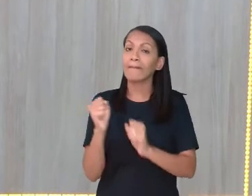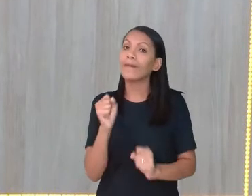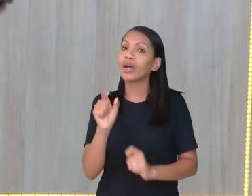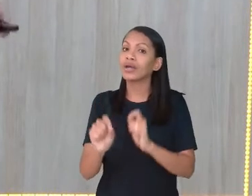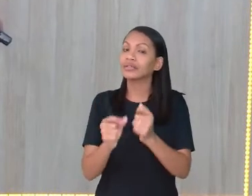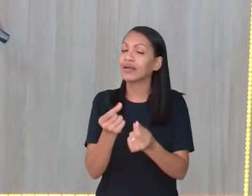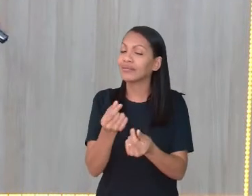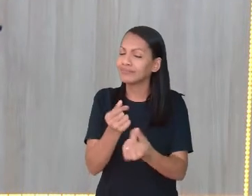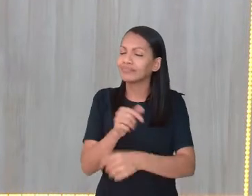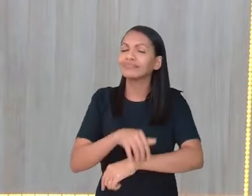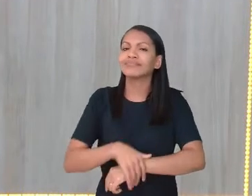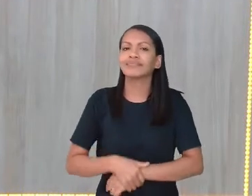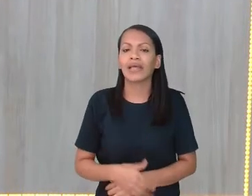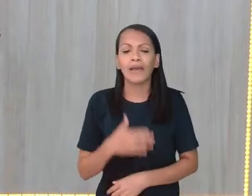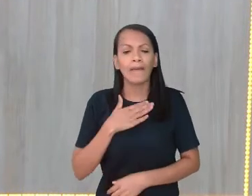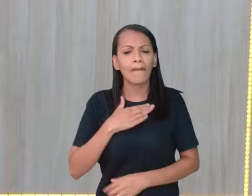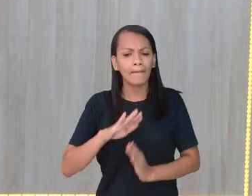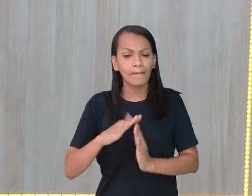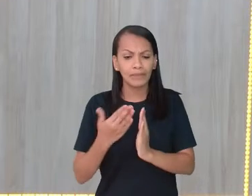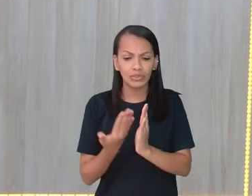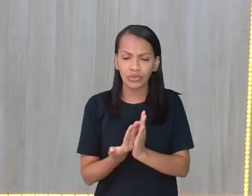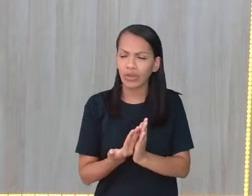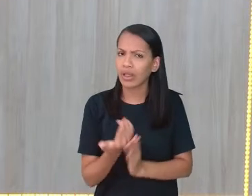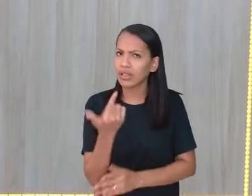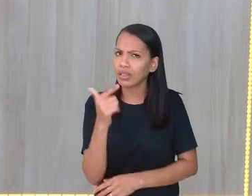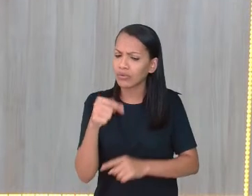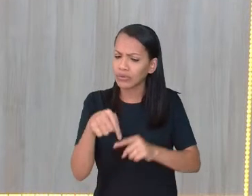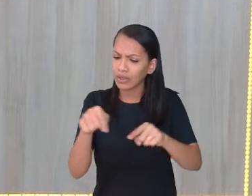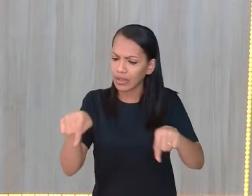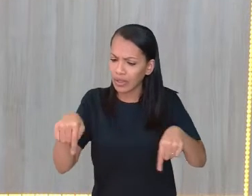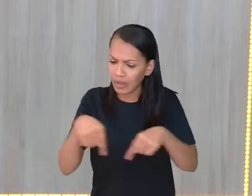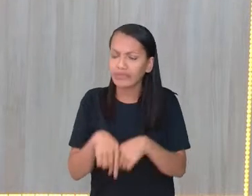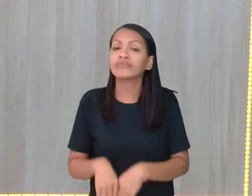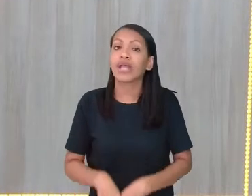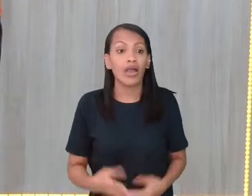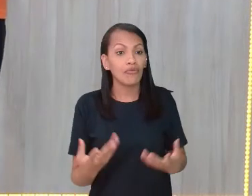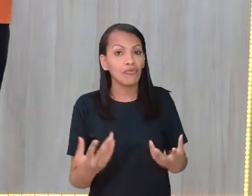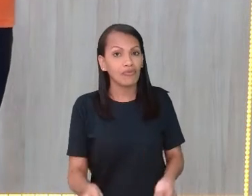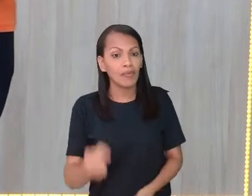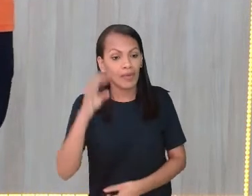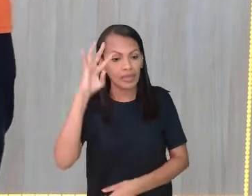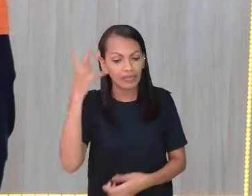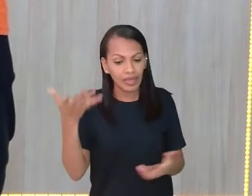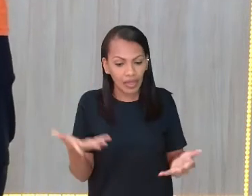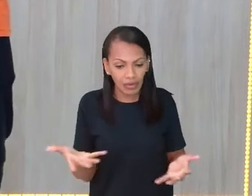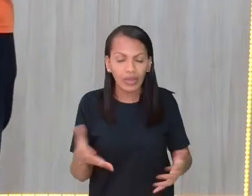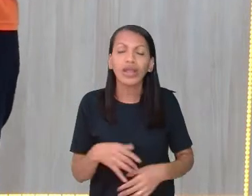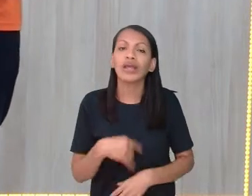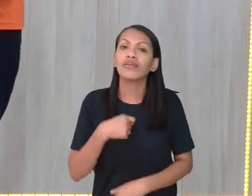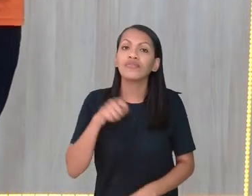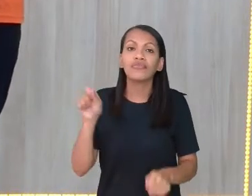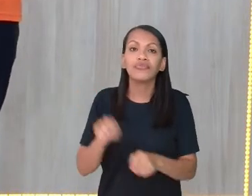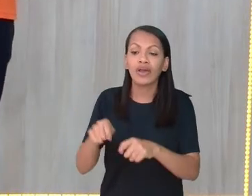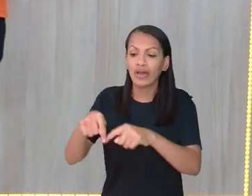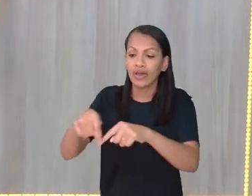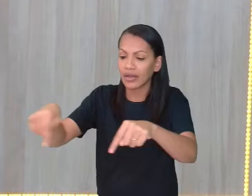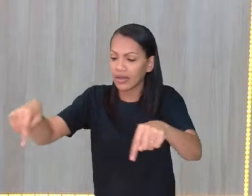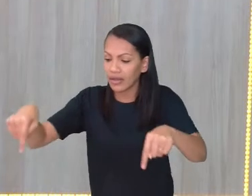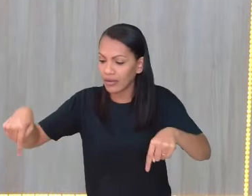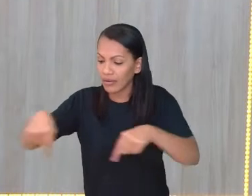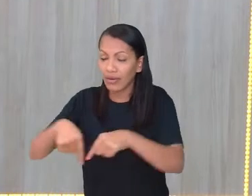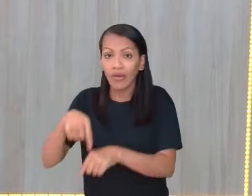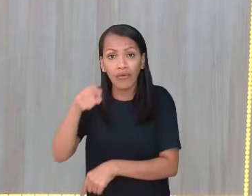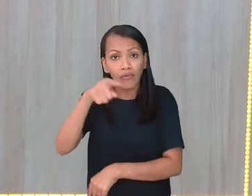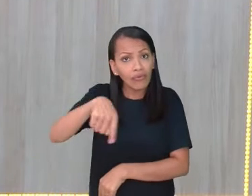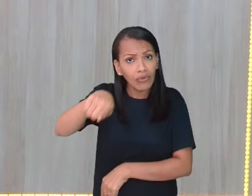dizer, professor, na minha escola não tem quadra. Aí eu digo, tá, então vamos resolver agora. Vou lá e coloco uma quadra. Você é uma pessoa que vai